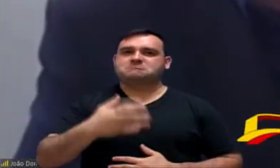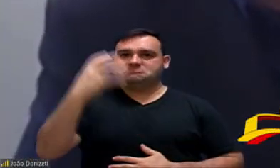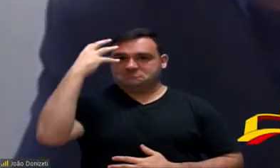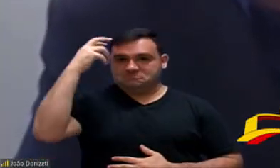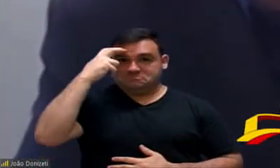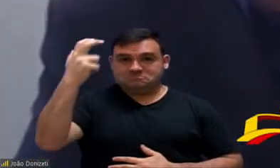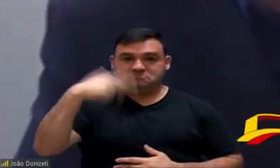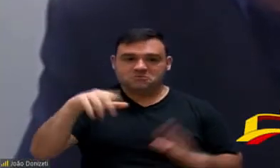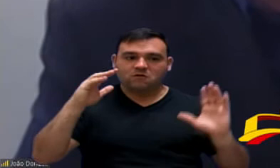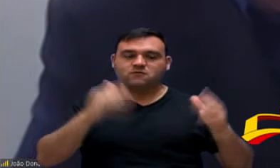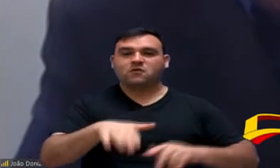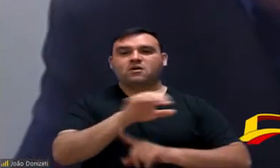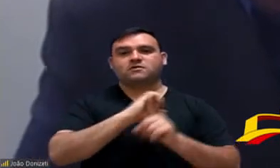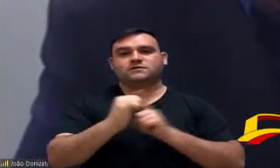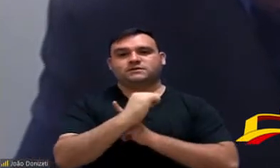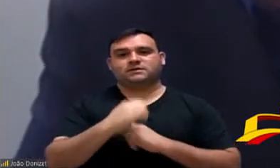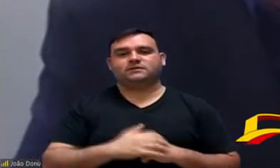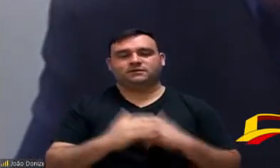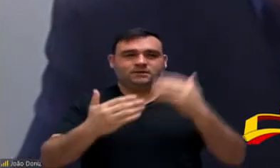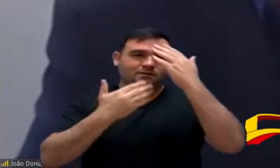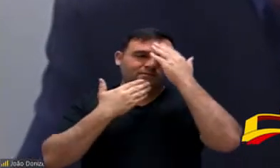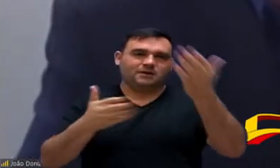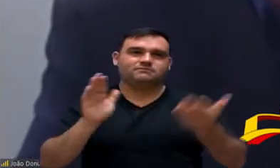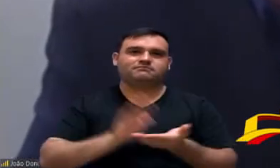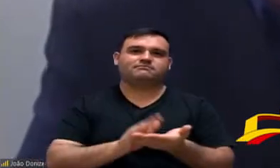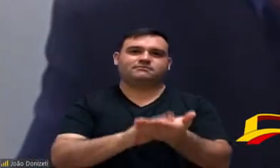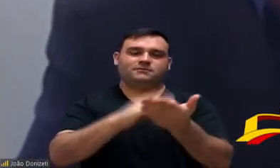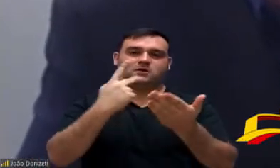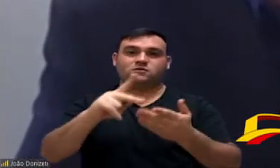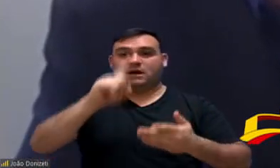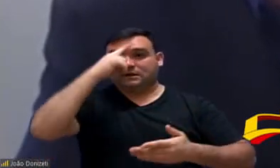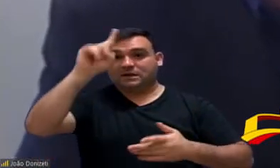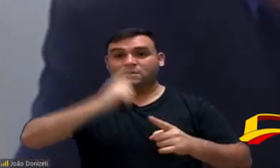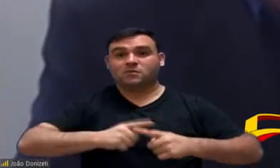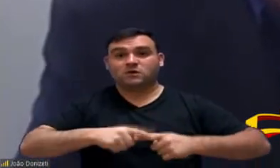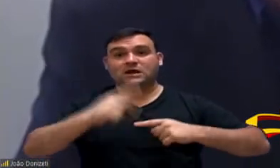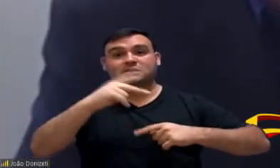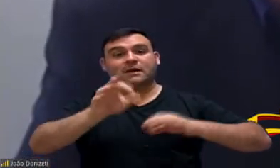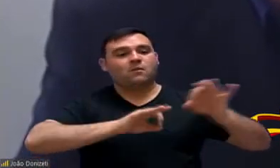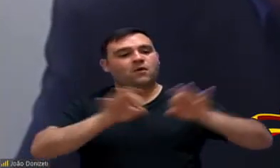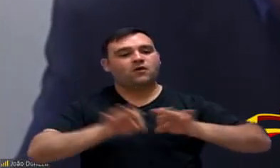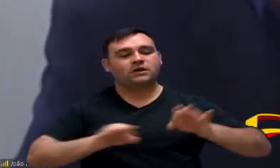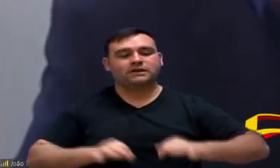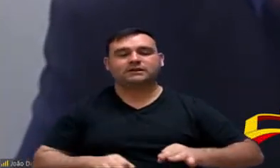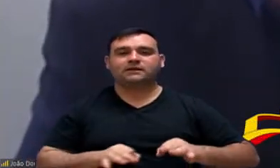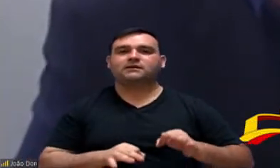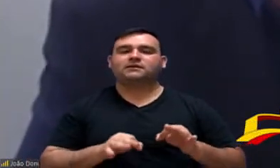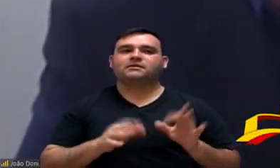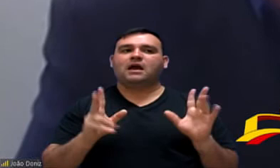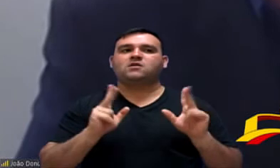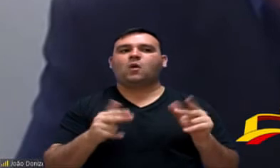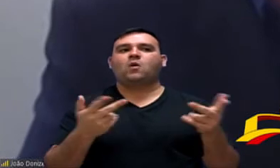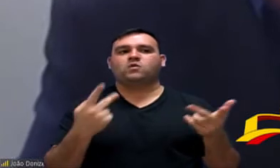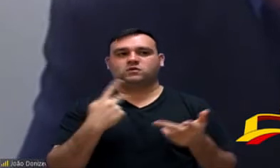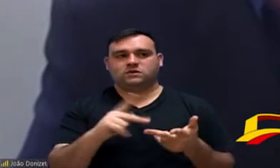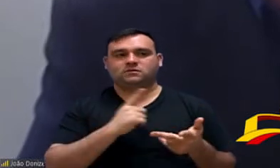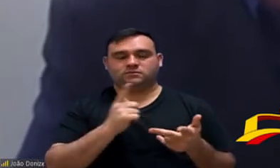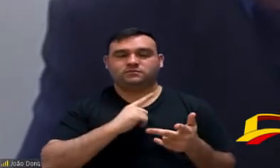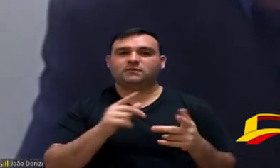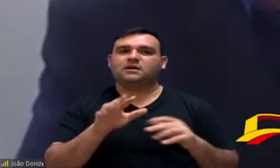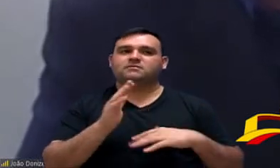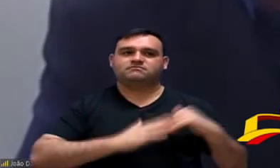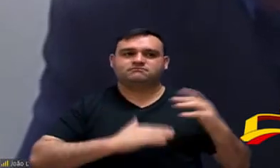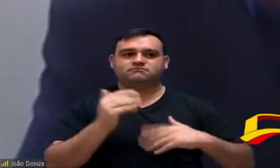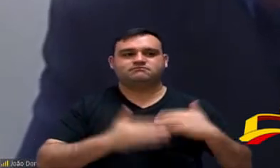focada junto à sociedade possível. Parabéns aí pela iniciativa, porque é através de um projeto mesmo constitucional, que nem esse de Vossa Excelência, que faz as